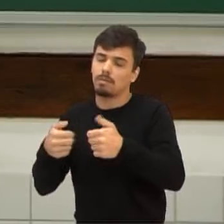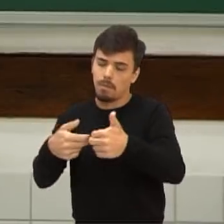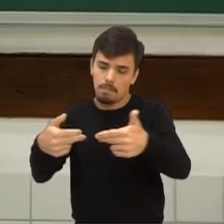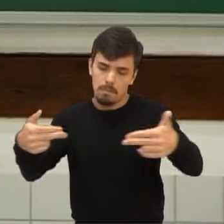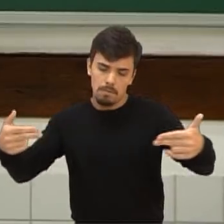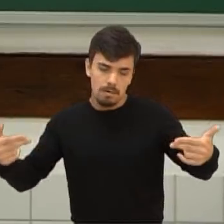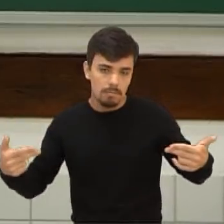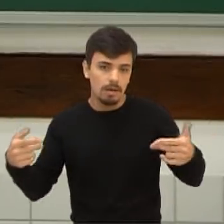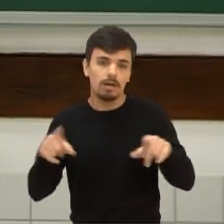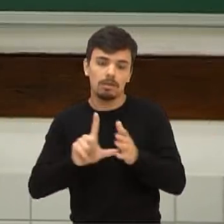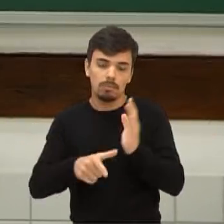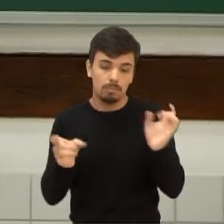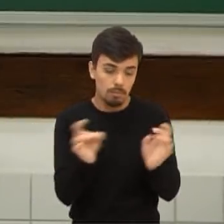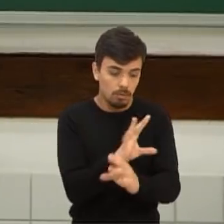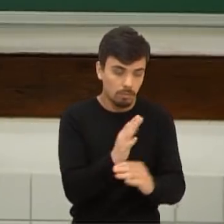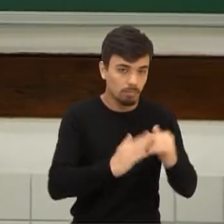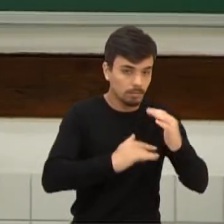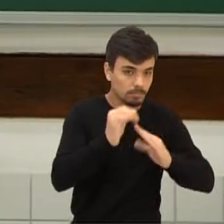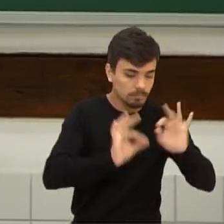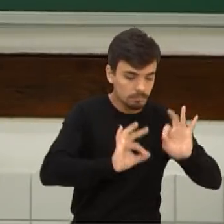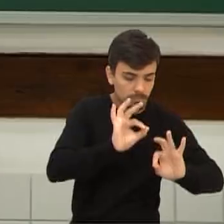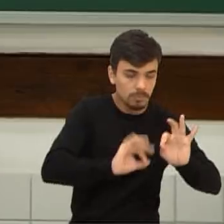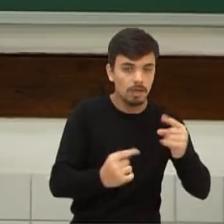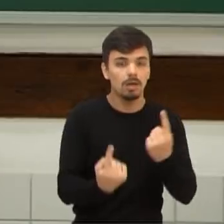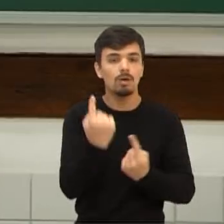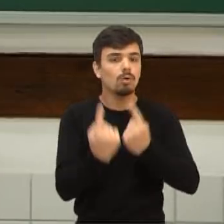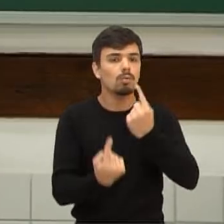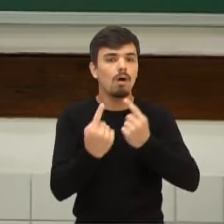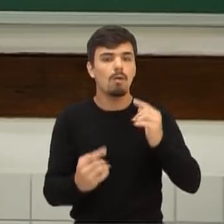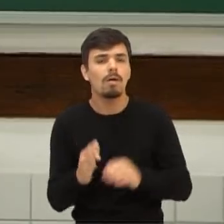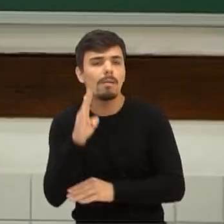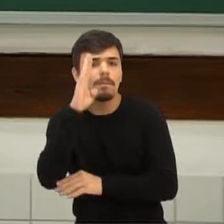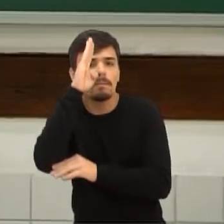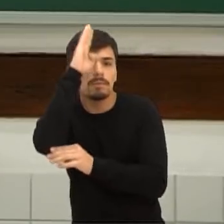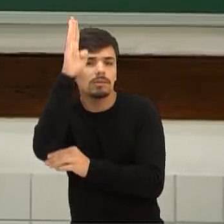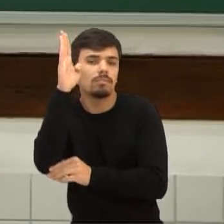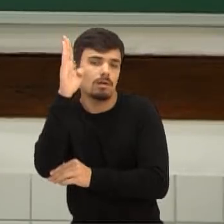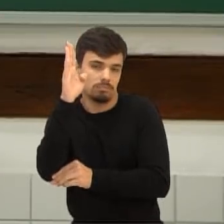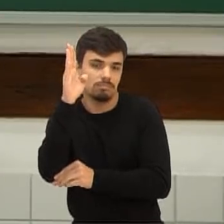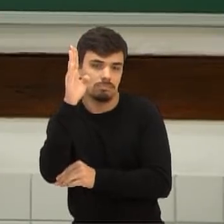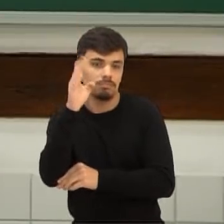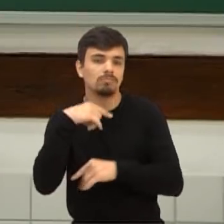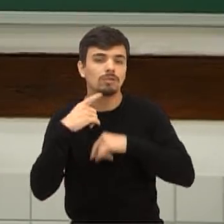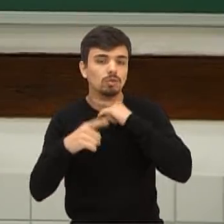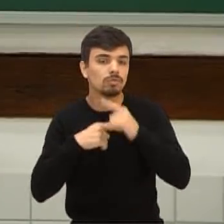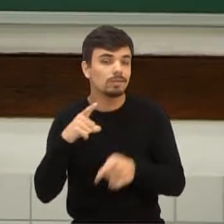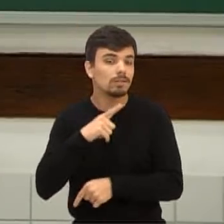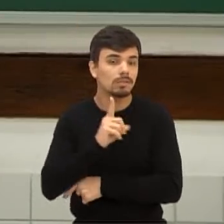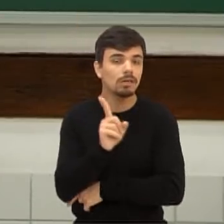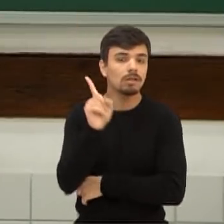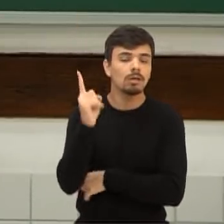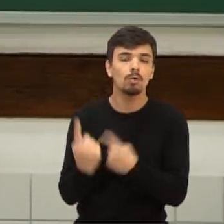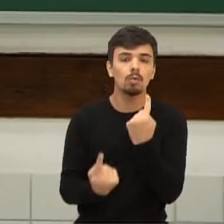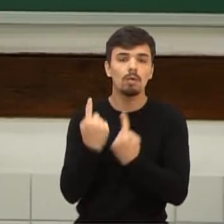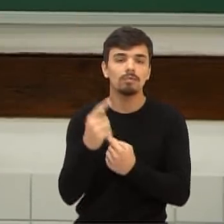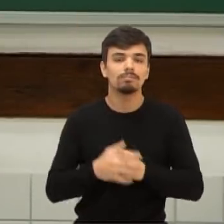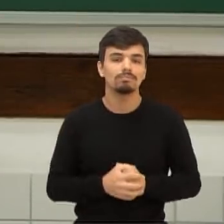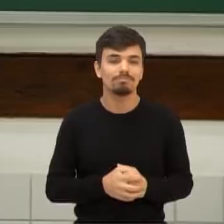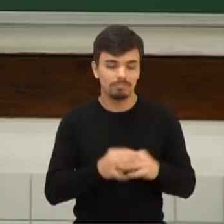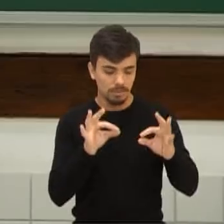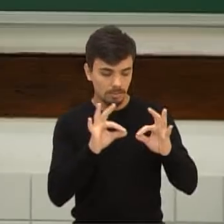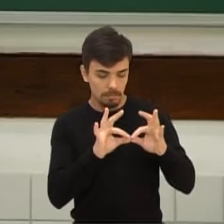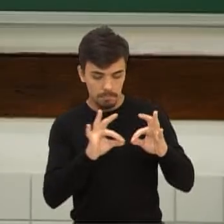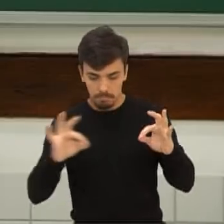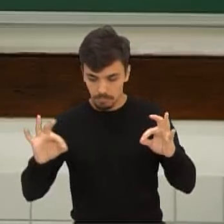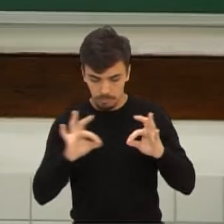depois montar. E qual é a principal questão que nós temos aqui, gente? As